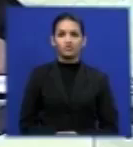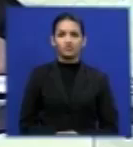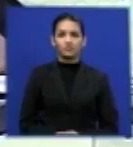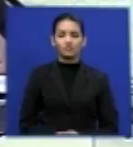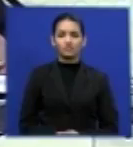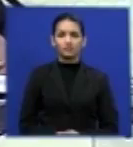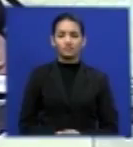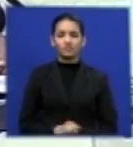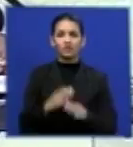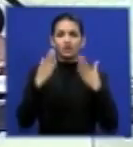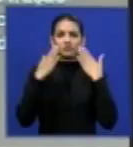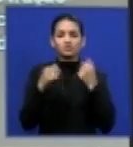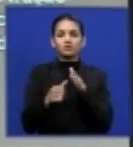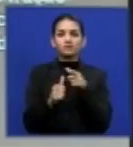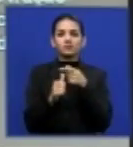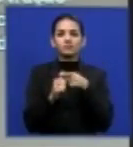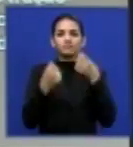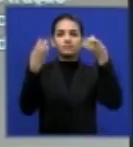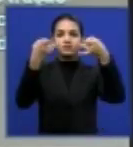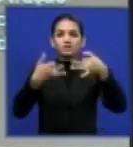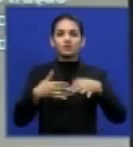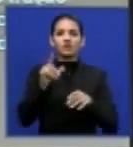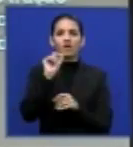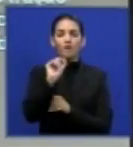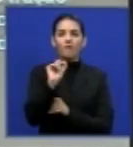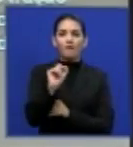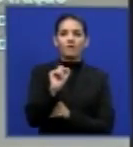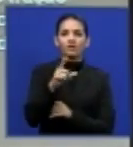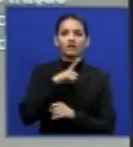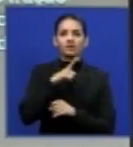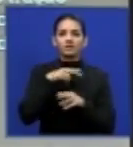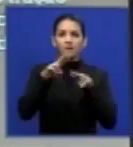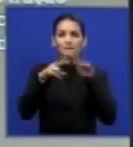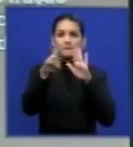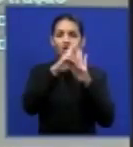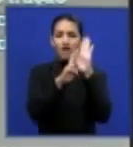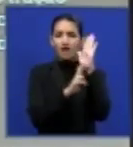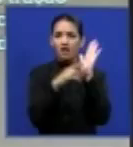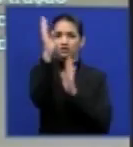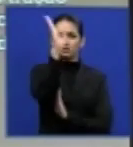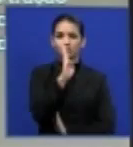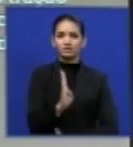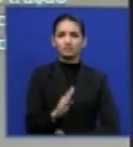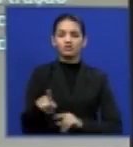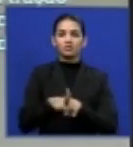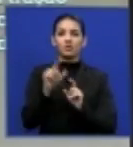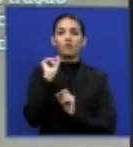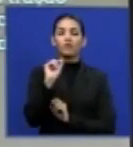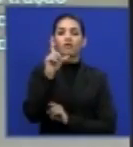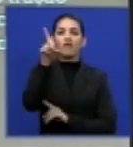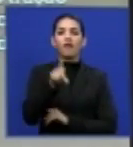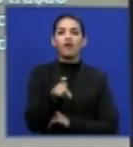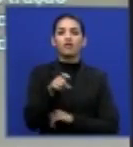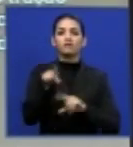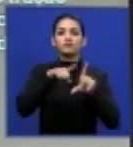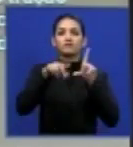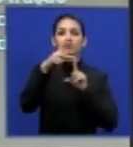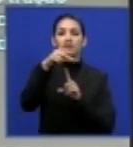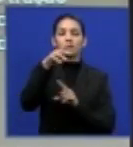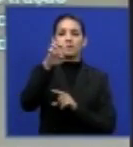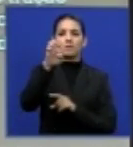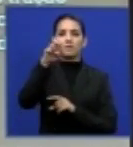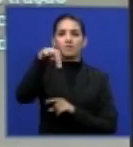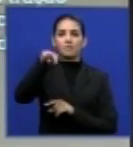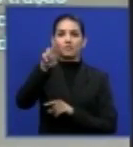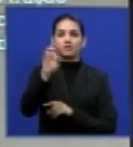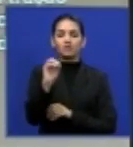apresentar-vos o que é definido pelas normas brasileiras como sendo um pneu. Um pneu, então, é